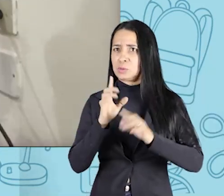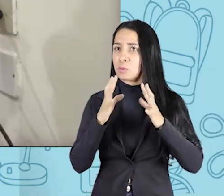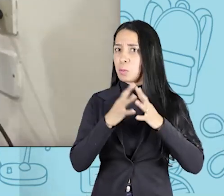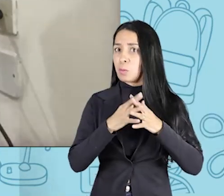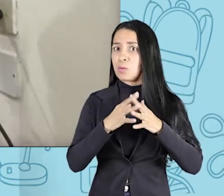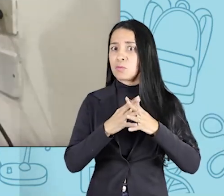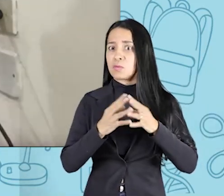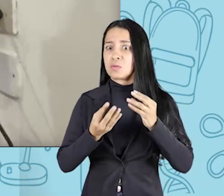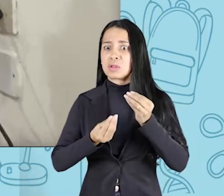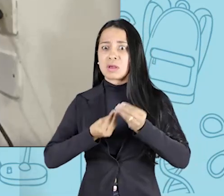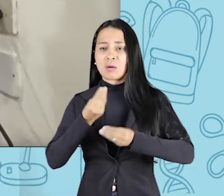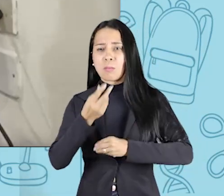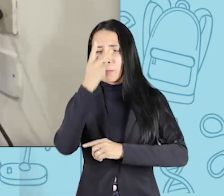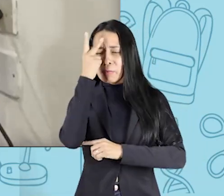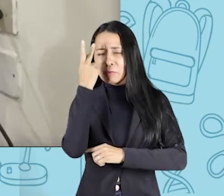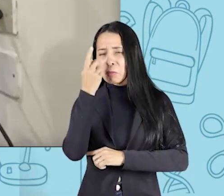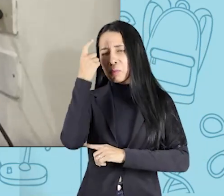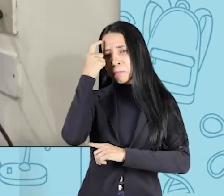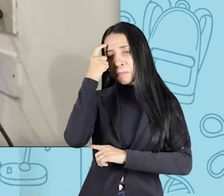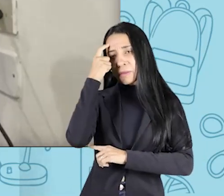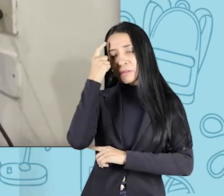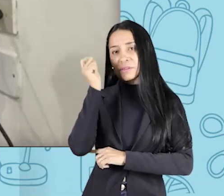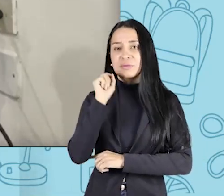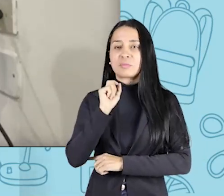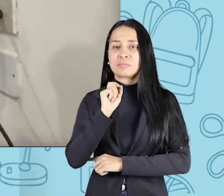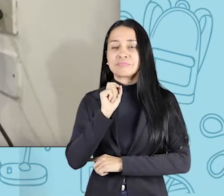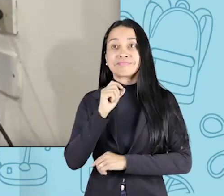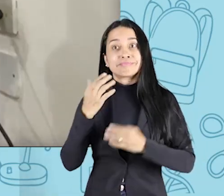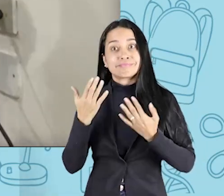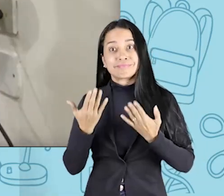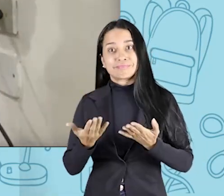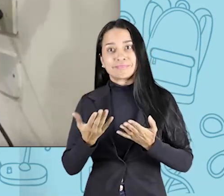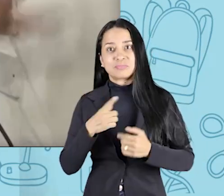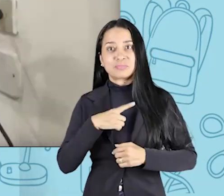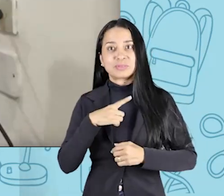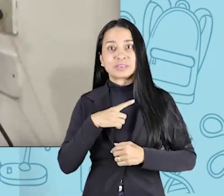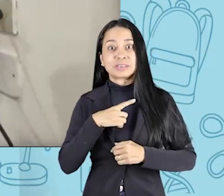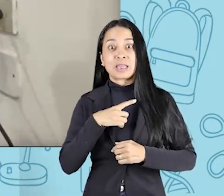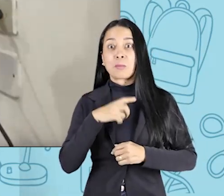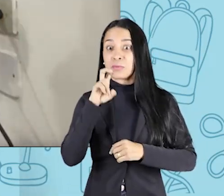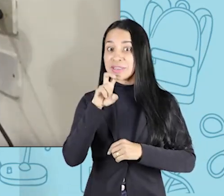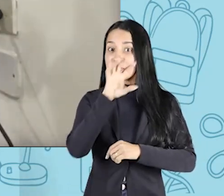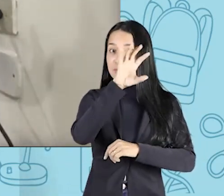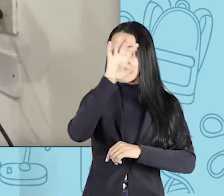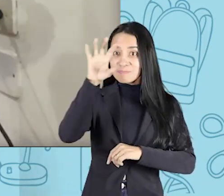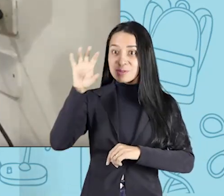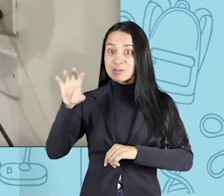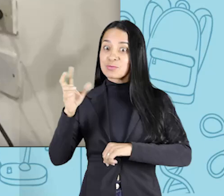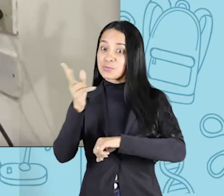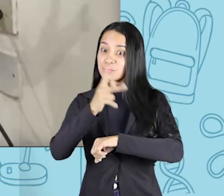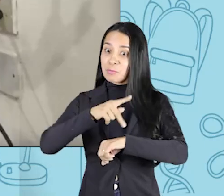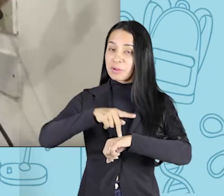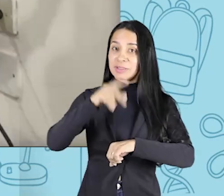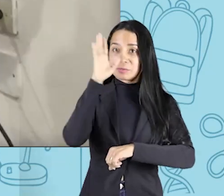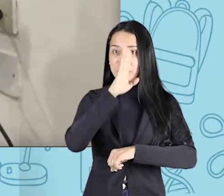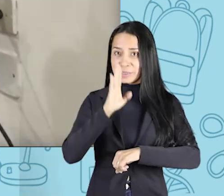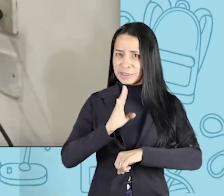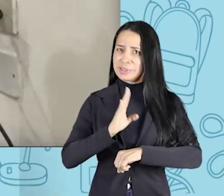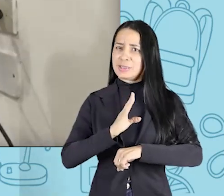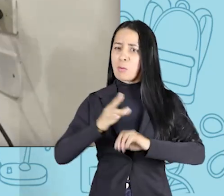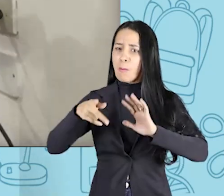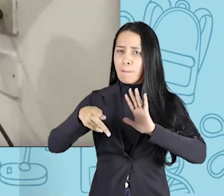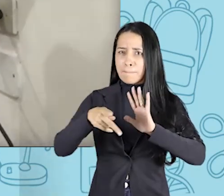complexa como muitas pessoas defendem. Pois é, nós temos 5 regiões no país, 5 formas específicas de